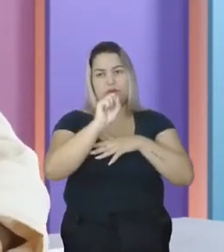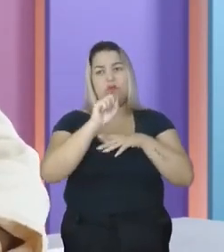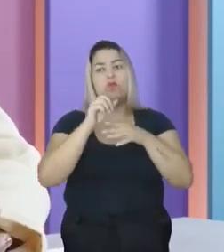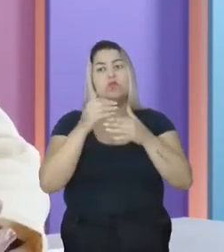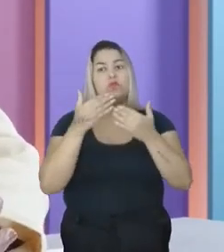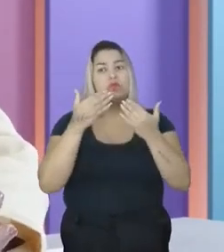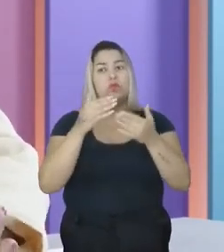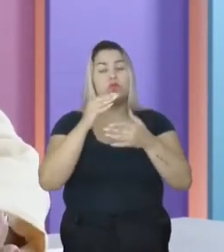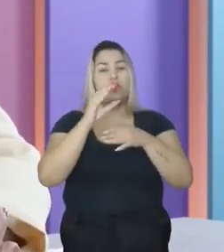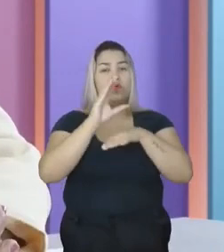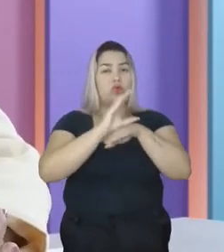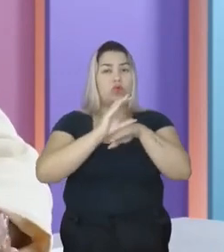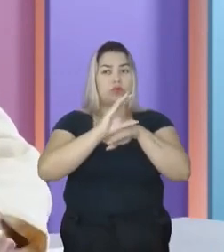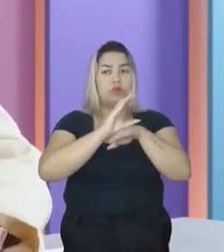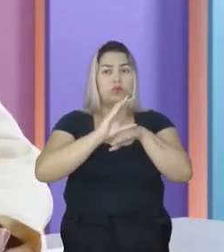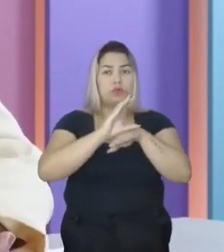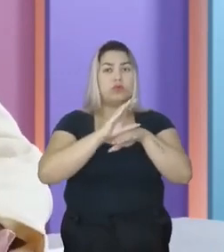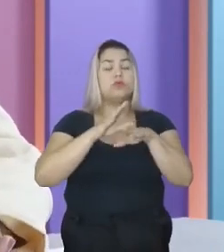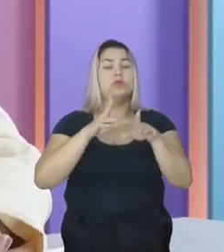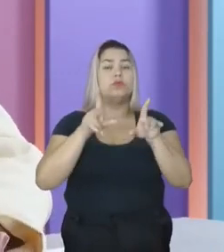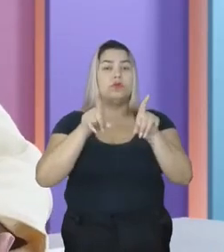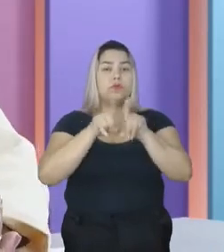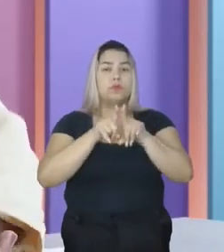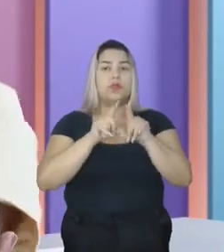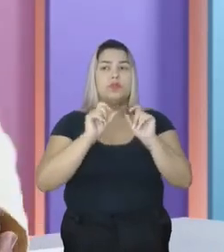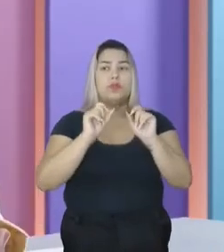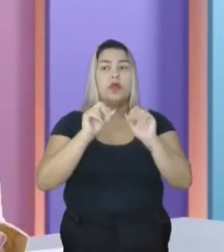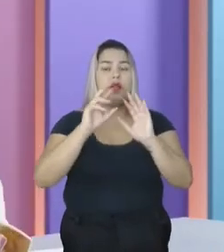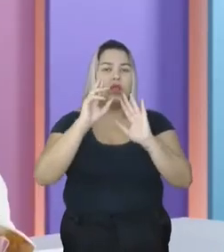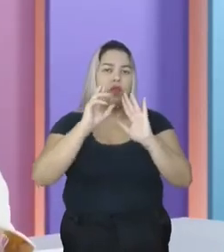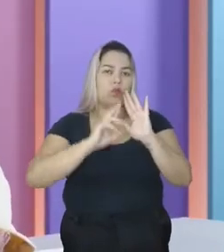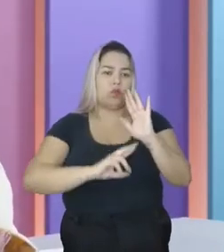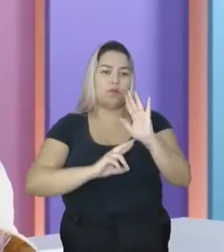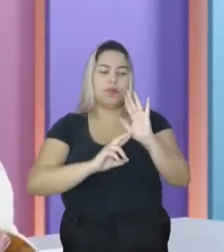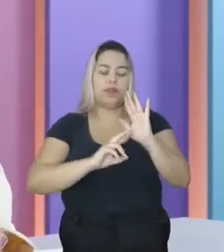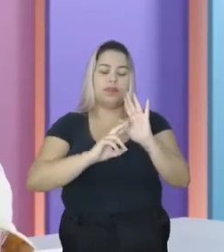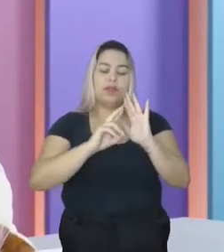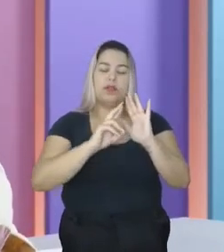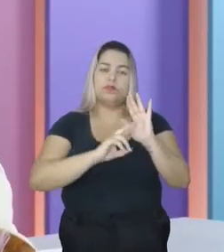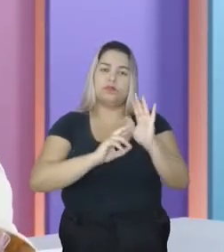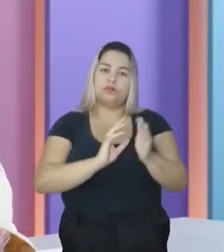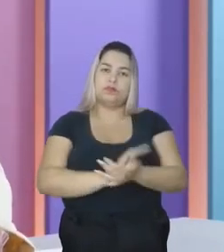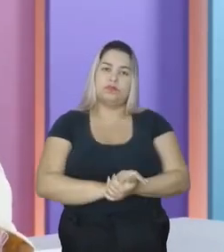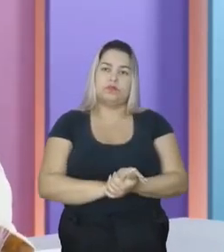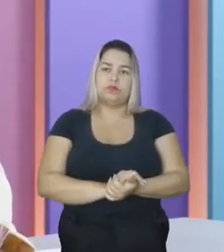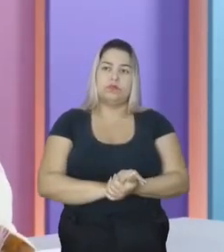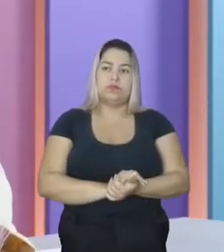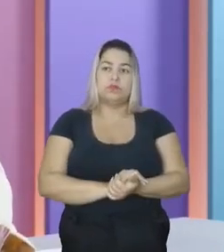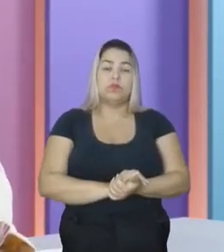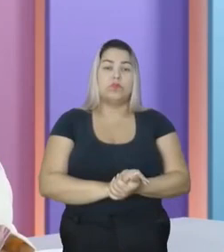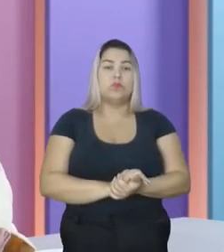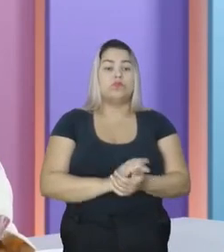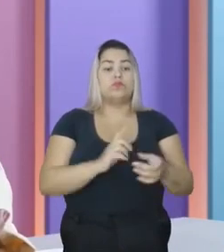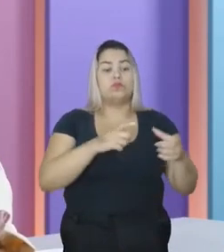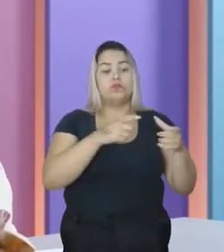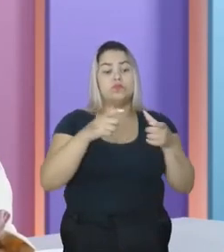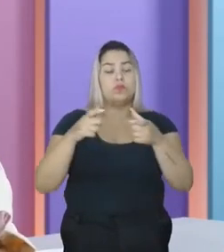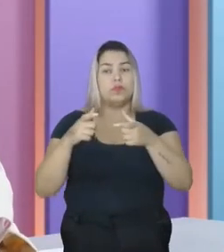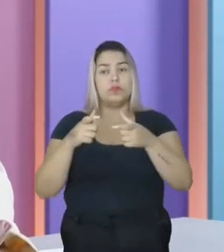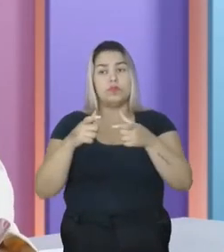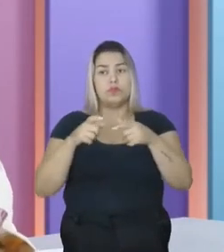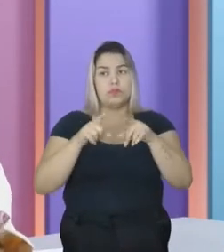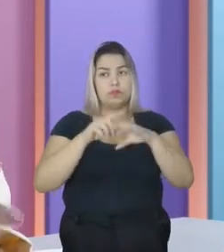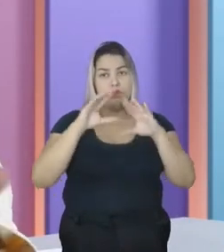disposições constitucionais transitórias, que trata da regulamentação dos territórios